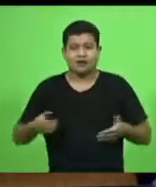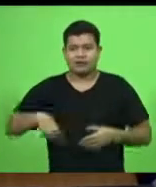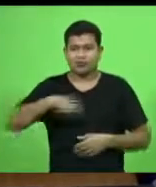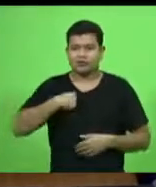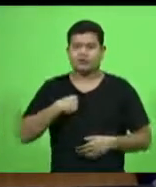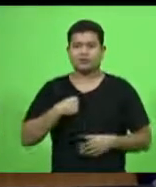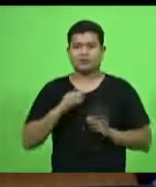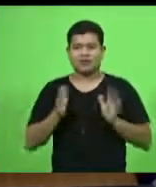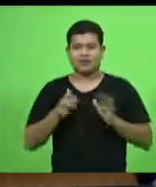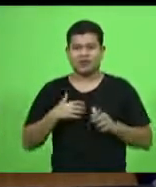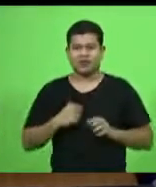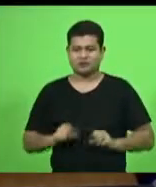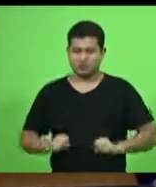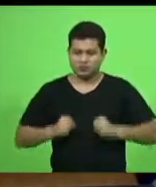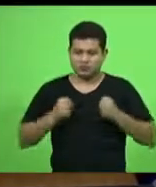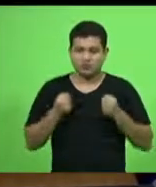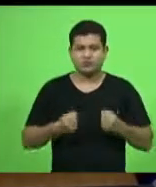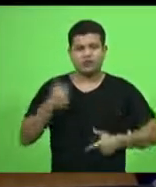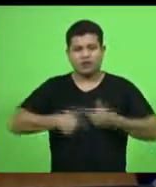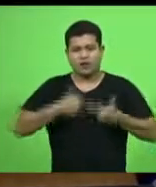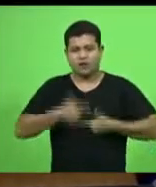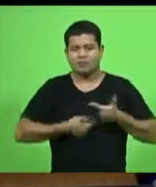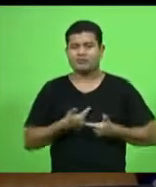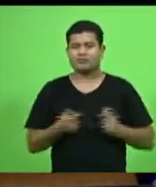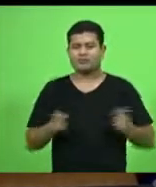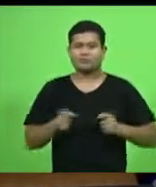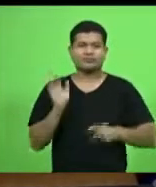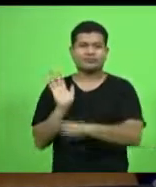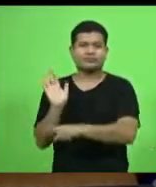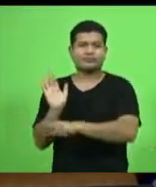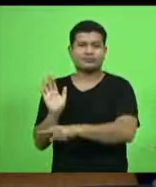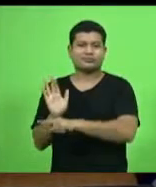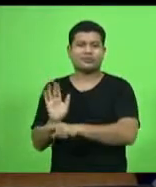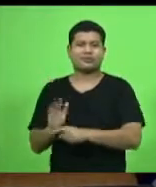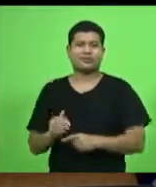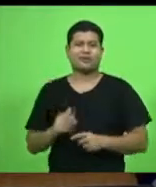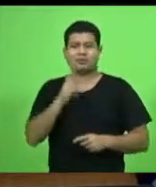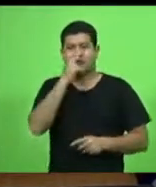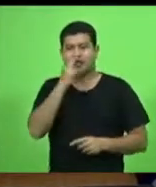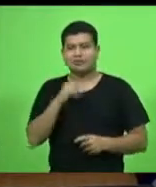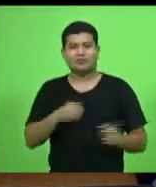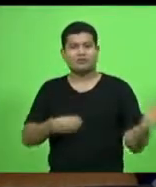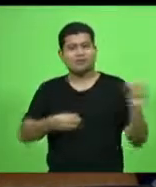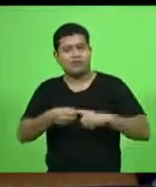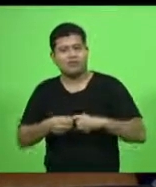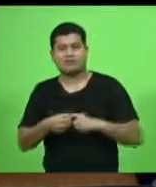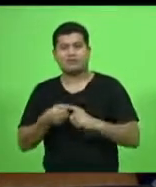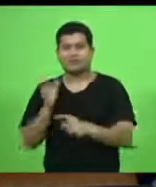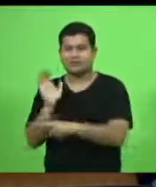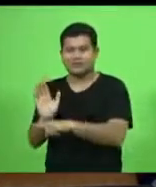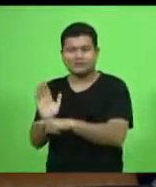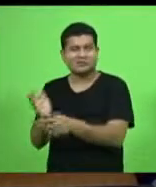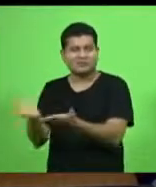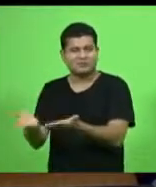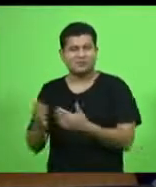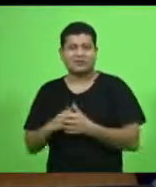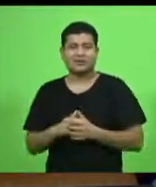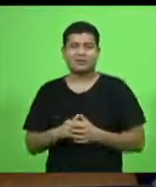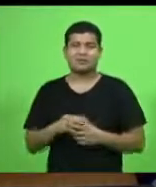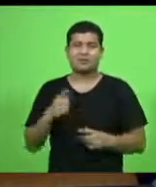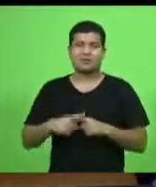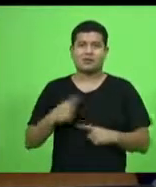aquilo que a gente recebeu, porque eu sempre digo, quando eu consegui ter um